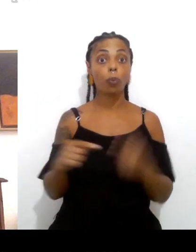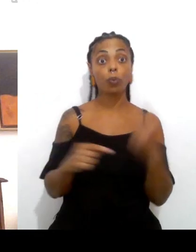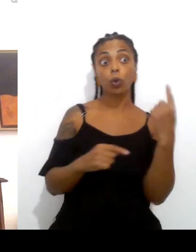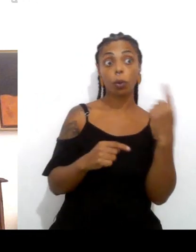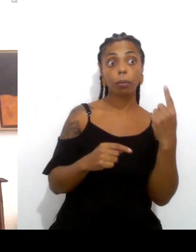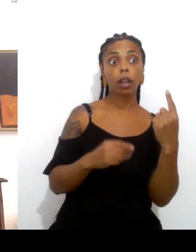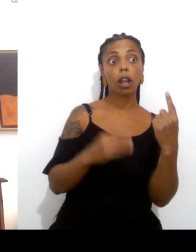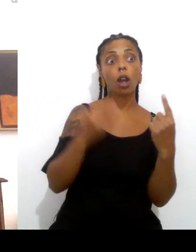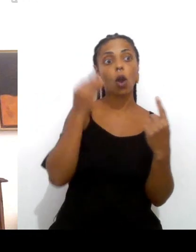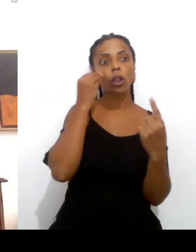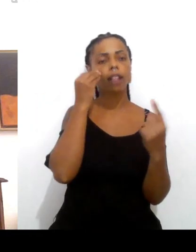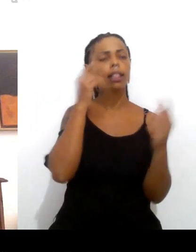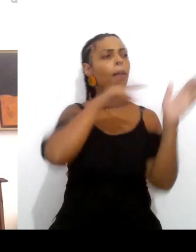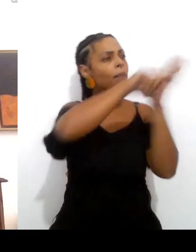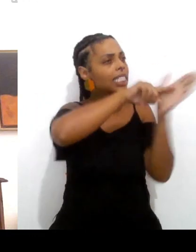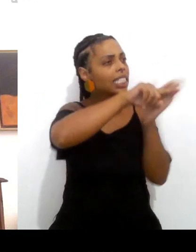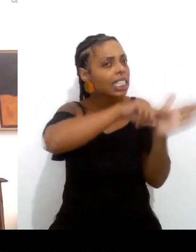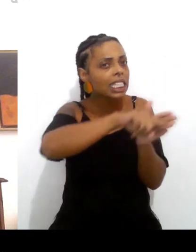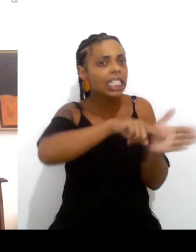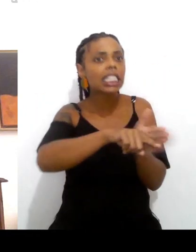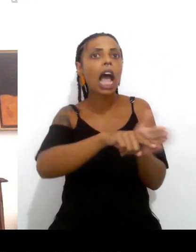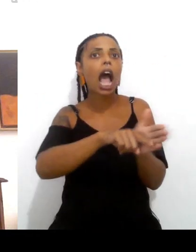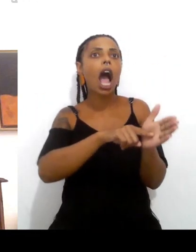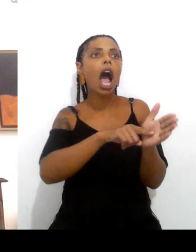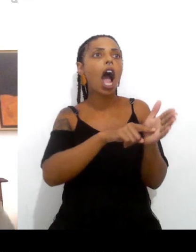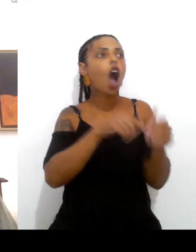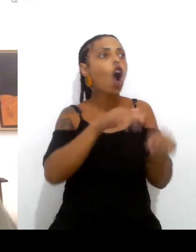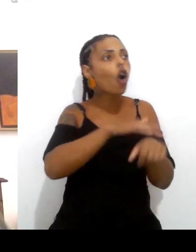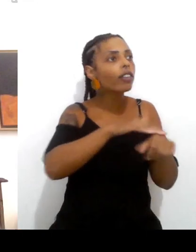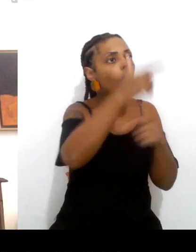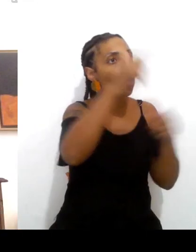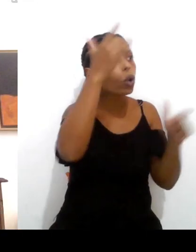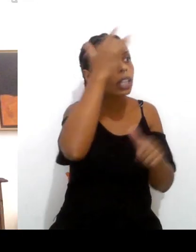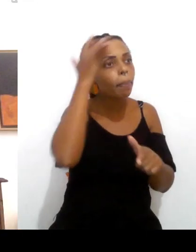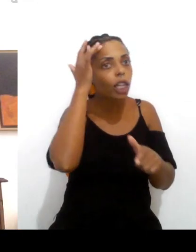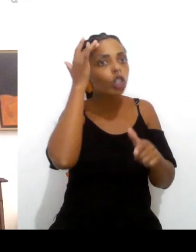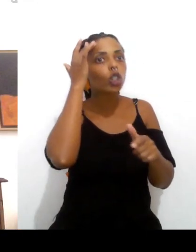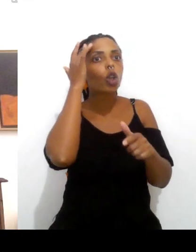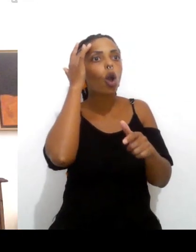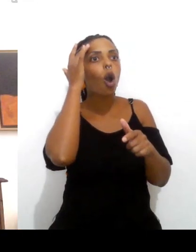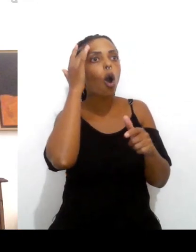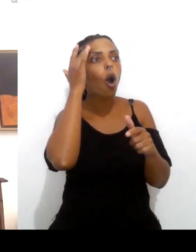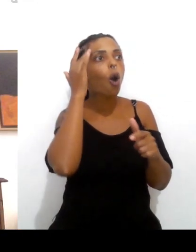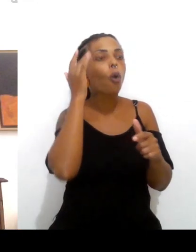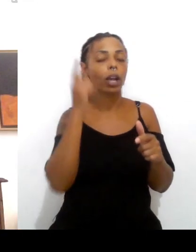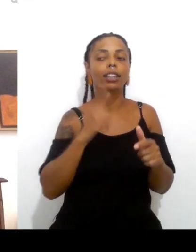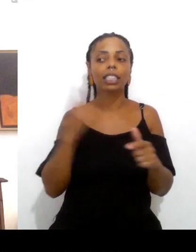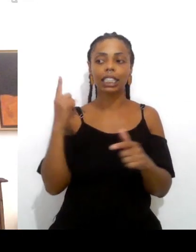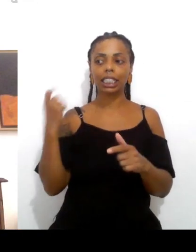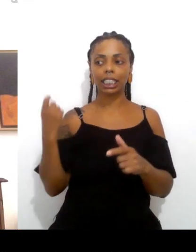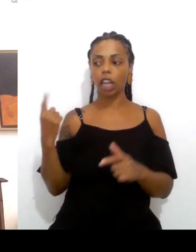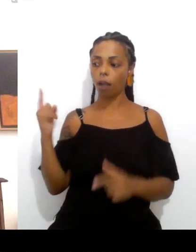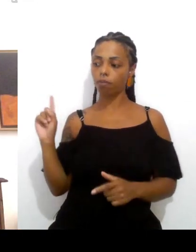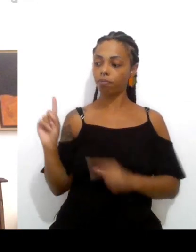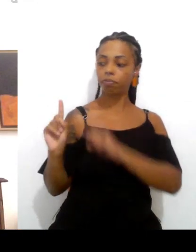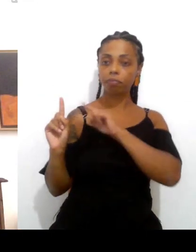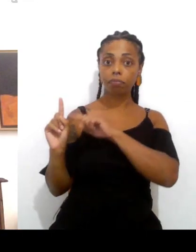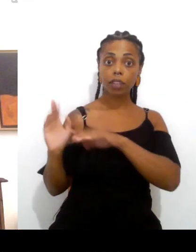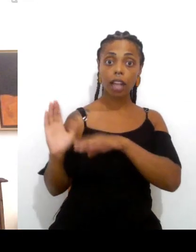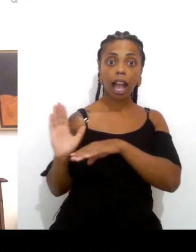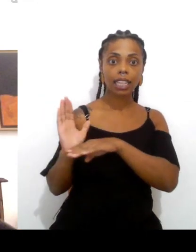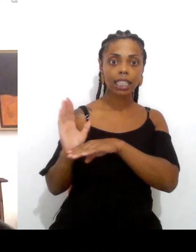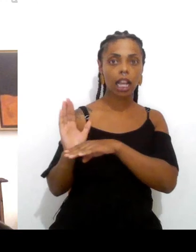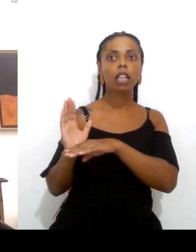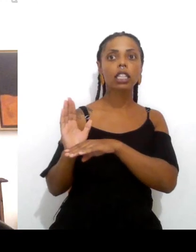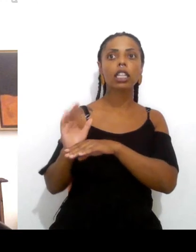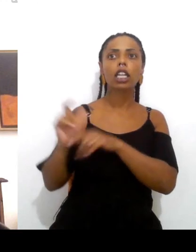através de Pesquisas através de conversas com outras pessoas eu tinha um assistente que varreu os